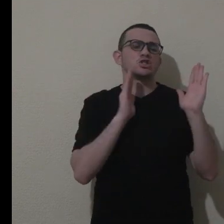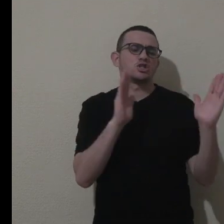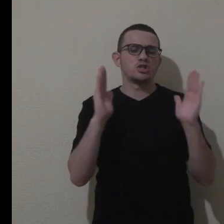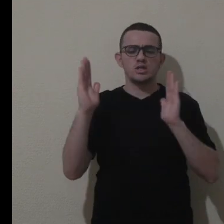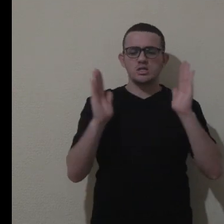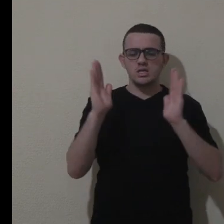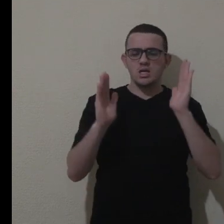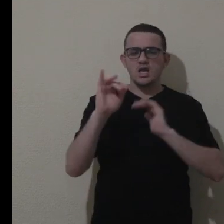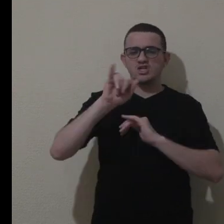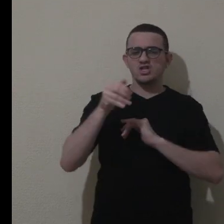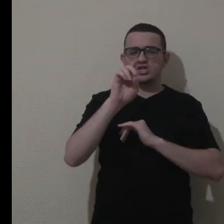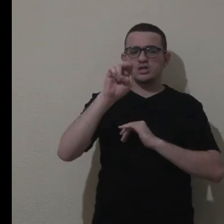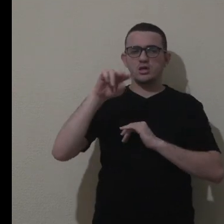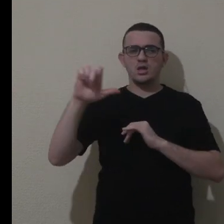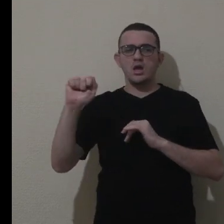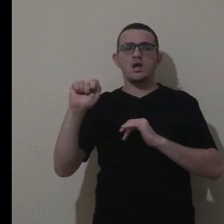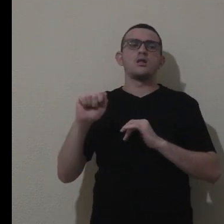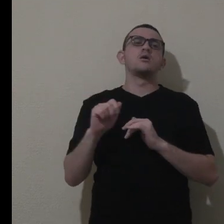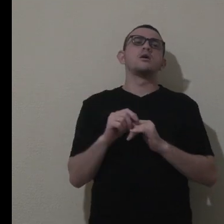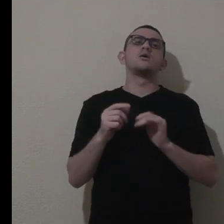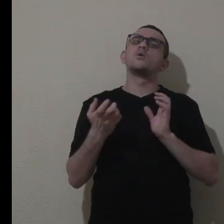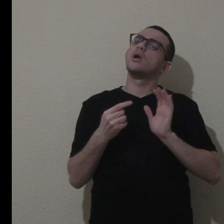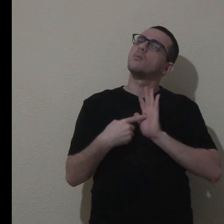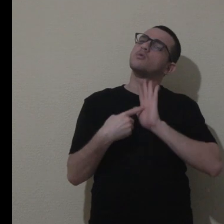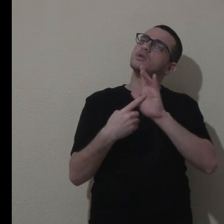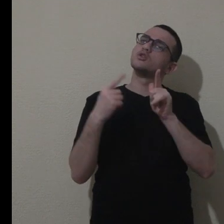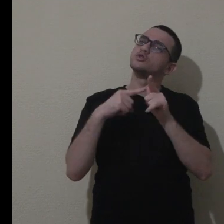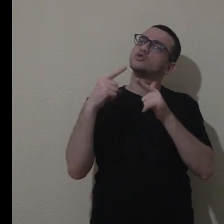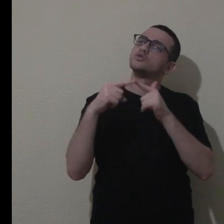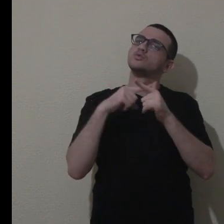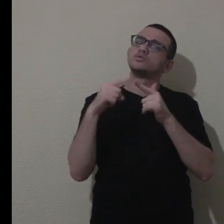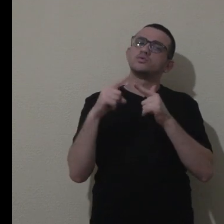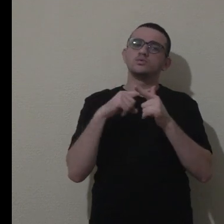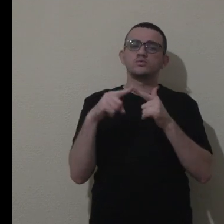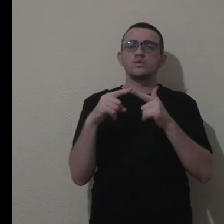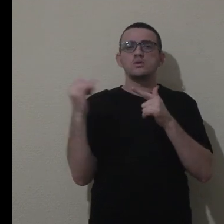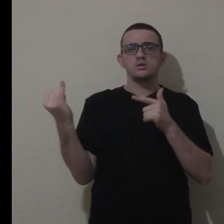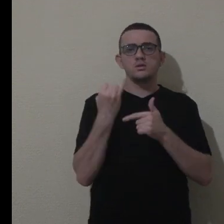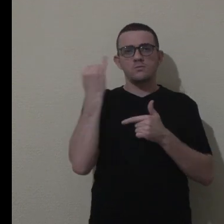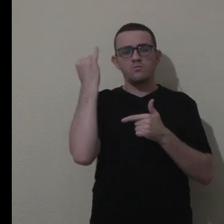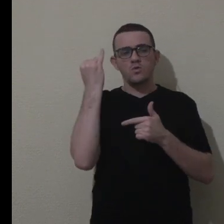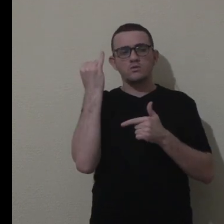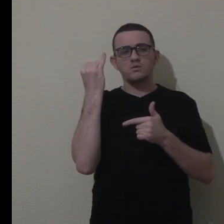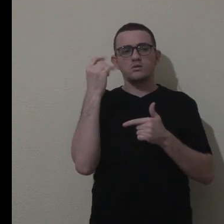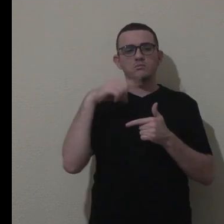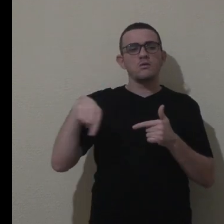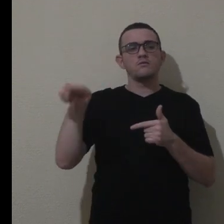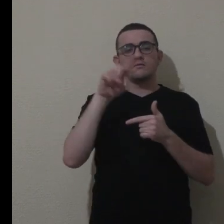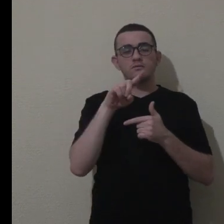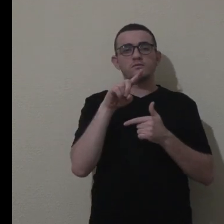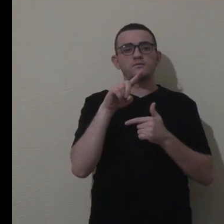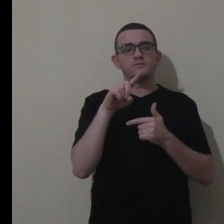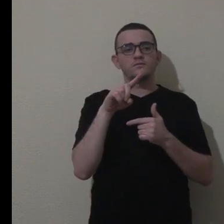janelas, então eu quero passar com vocês 2 elementos que eu acho que são bacanas de